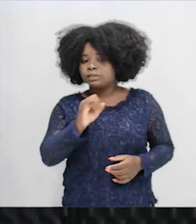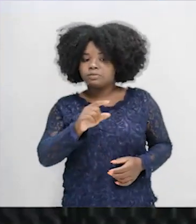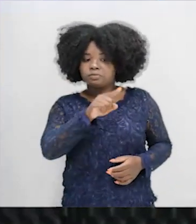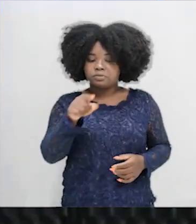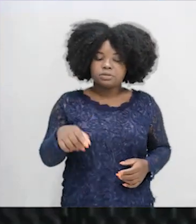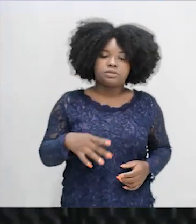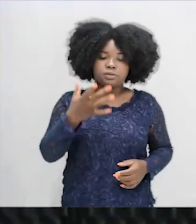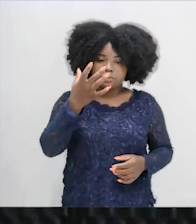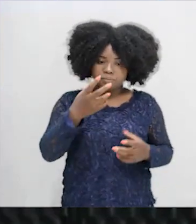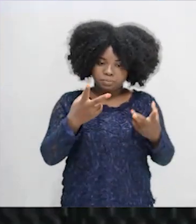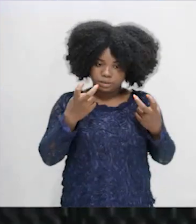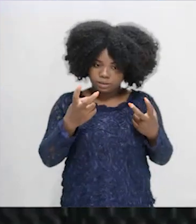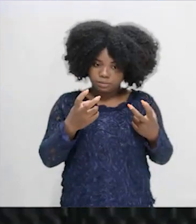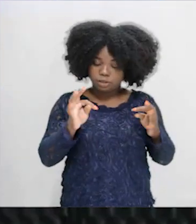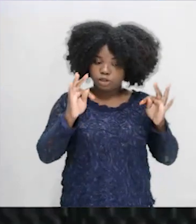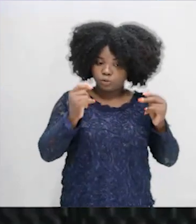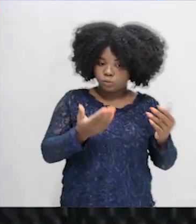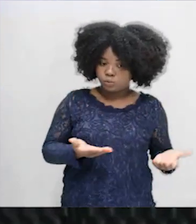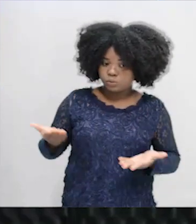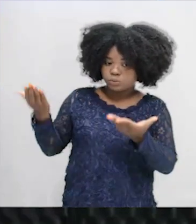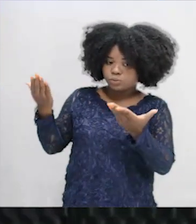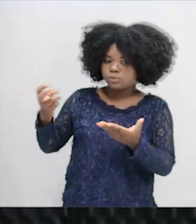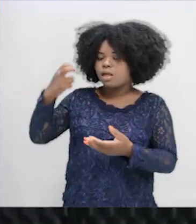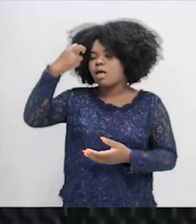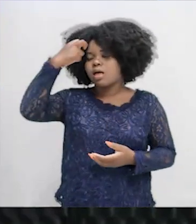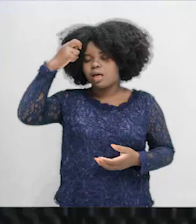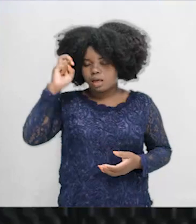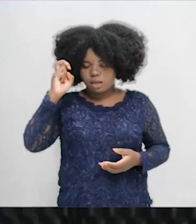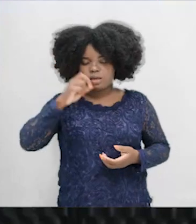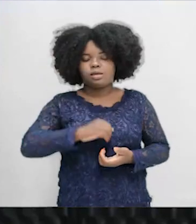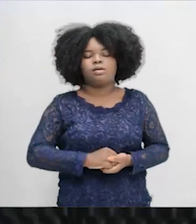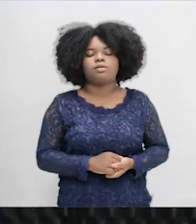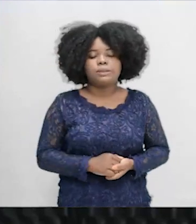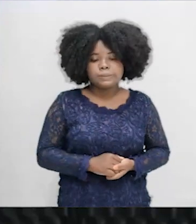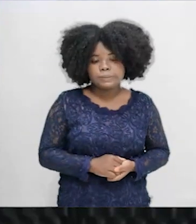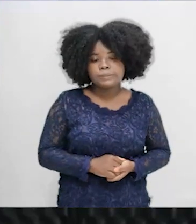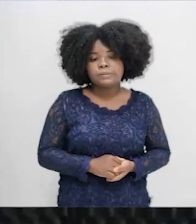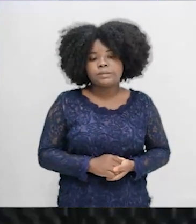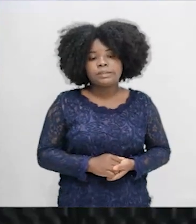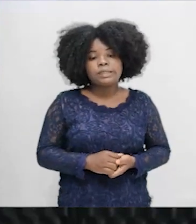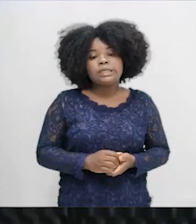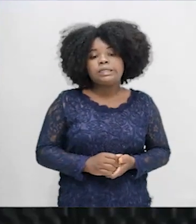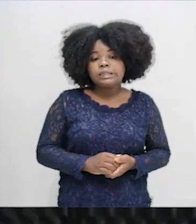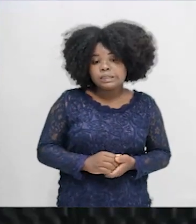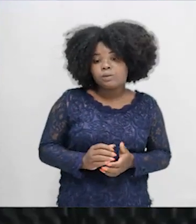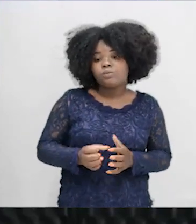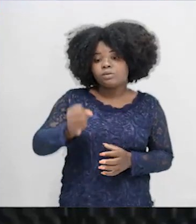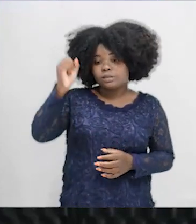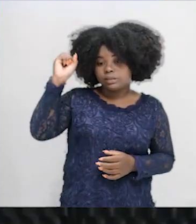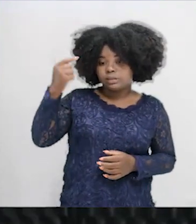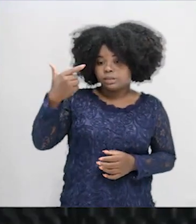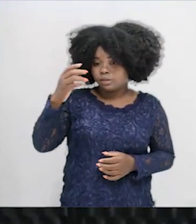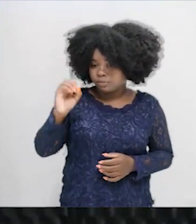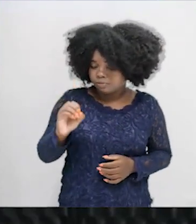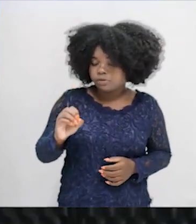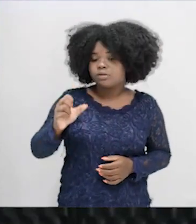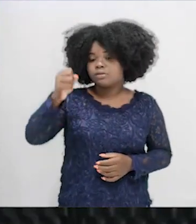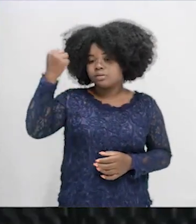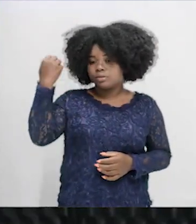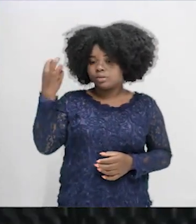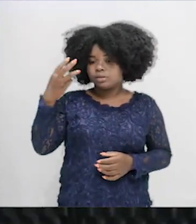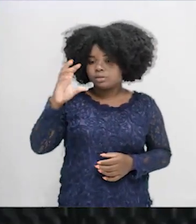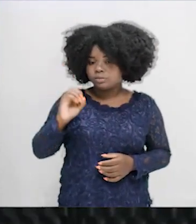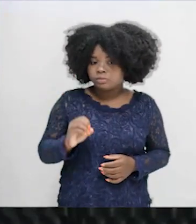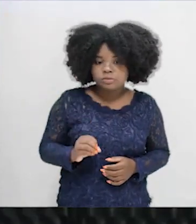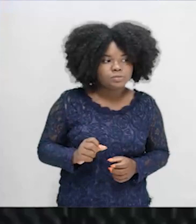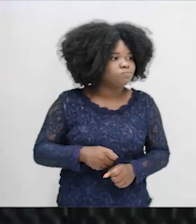aqui são pretos, são negros. E aí isso era inviável nos anos 20, isso era impossível nos anos 30. Isso